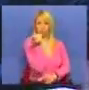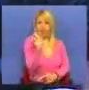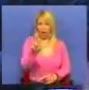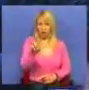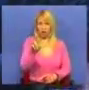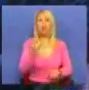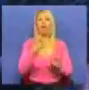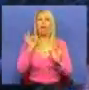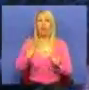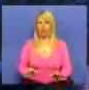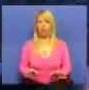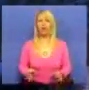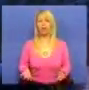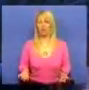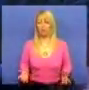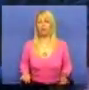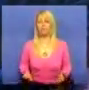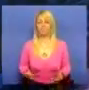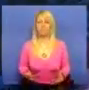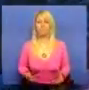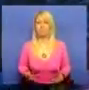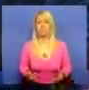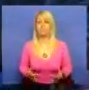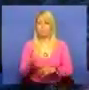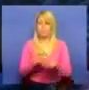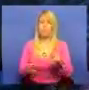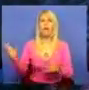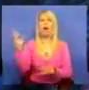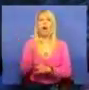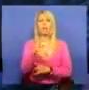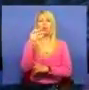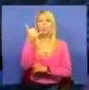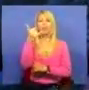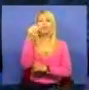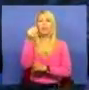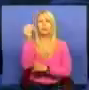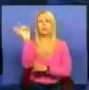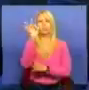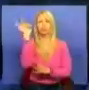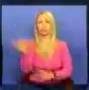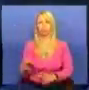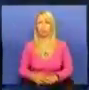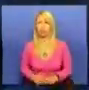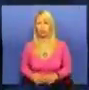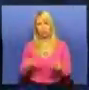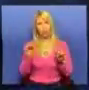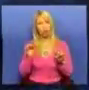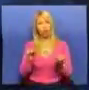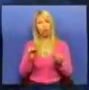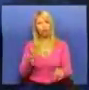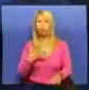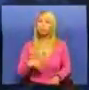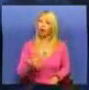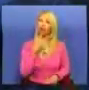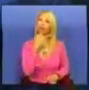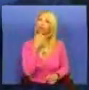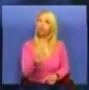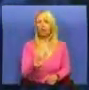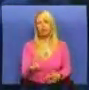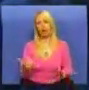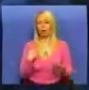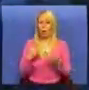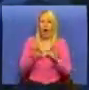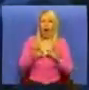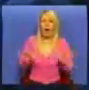vou dizer, perguntam pela taxa, a taxa efetiva aumentou para 20%. Isto significa ser mais rigoroso que os